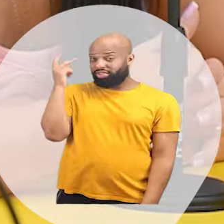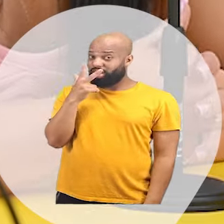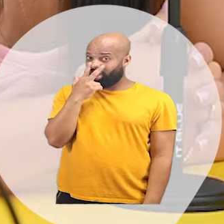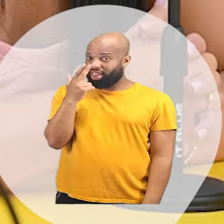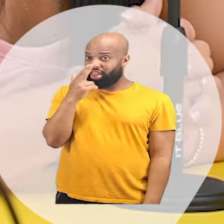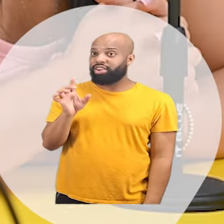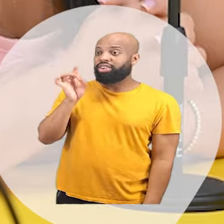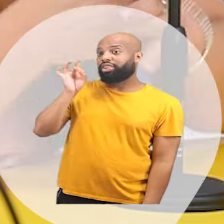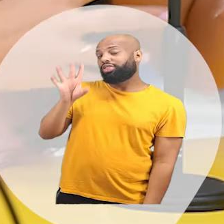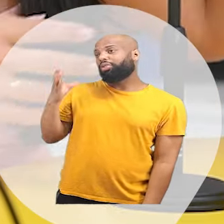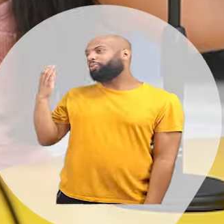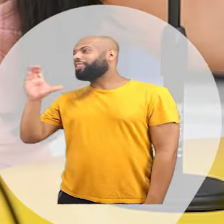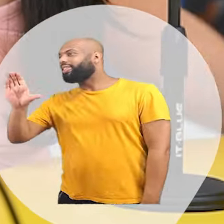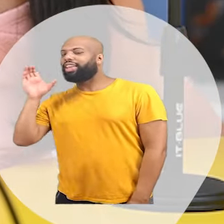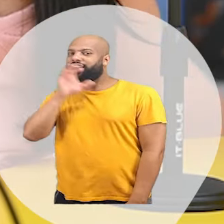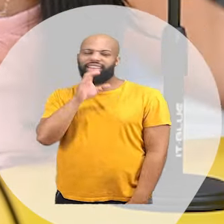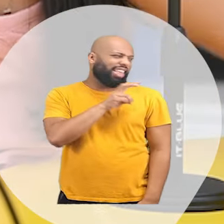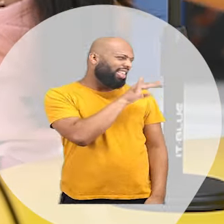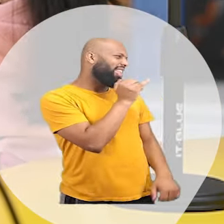pessoas acham que nessa